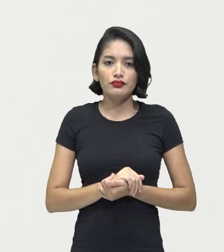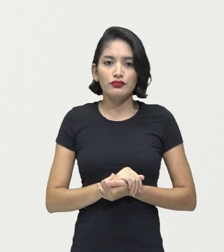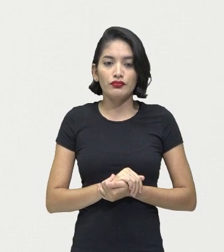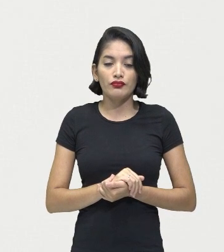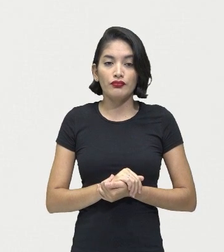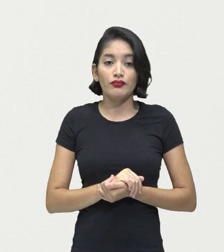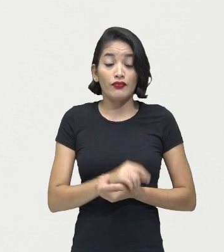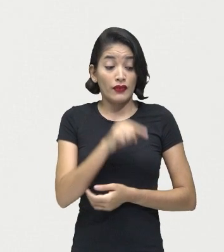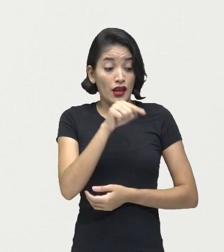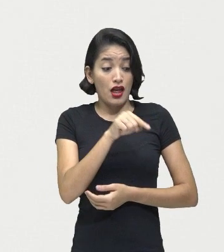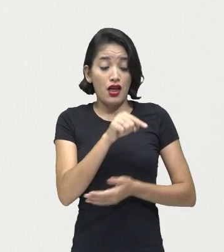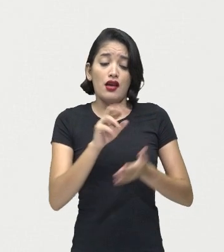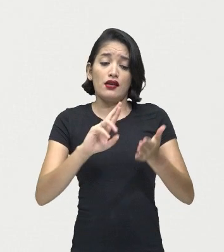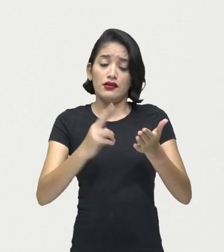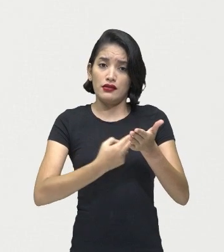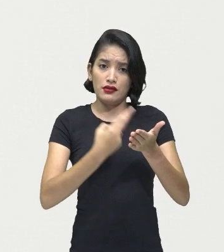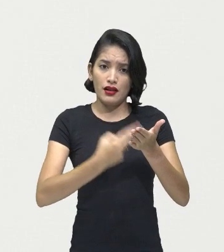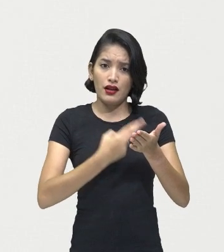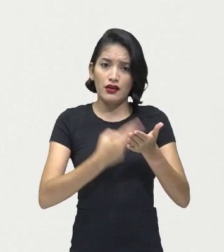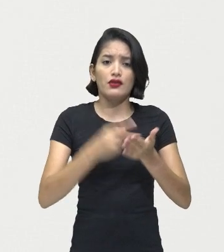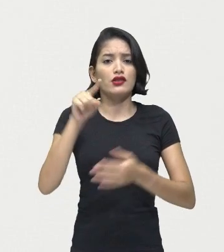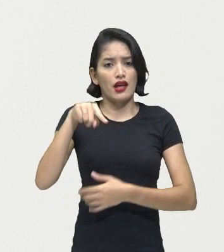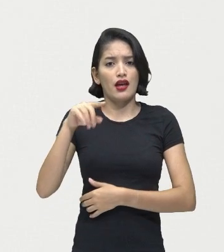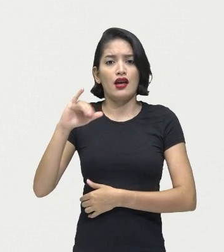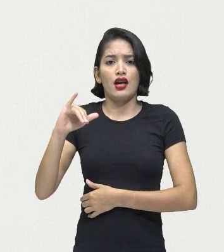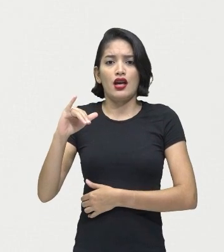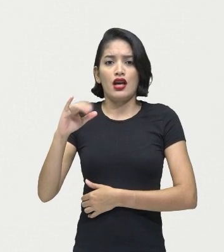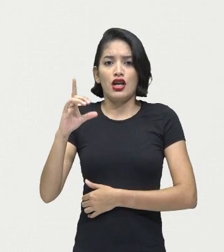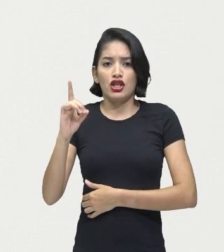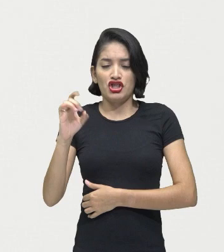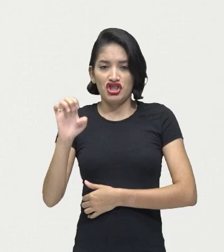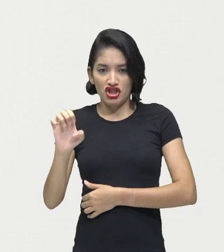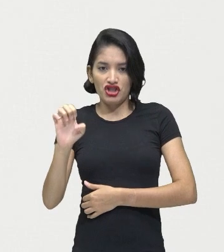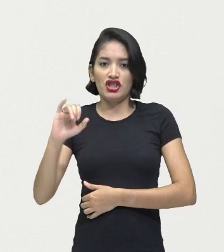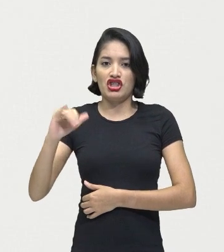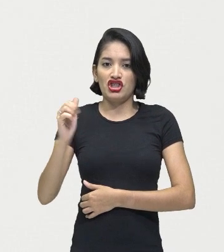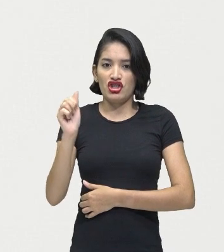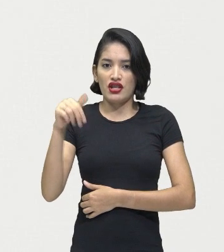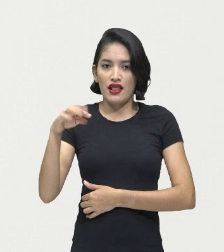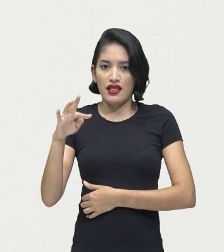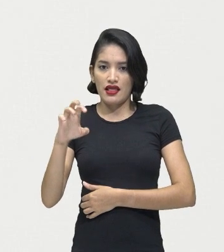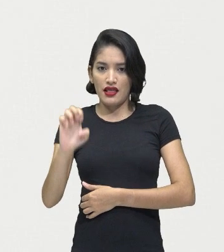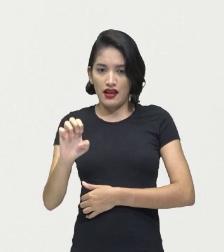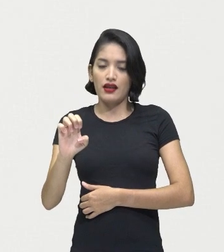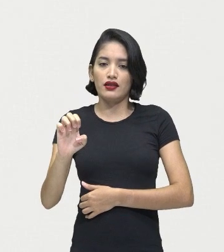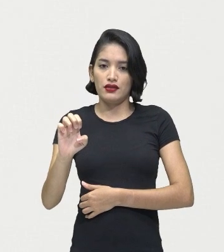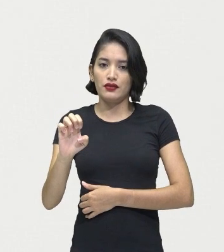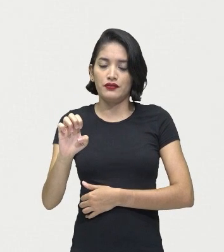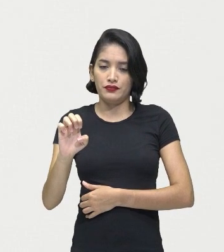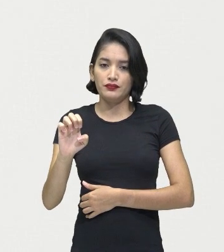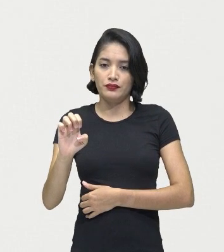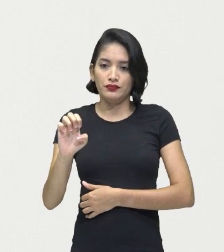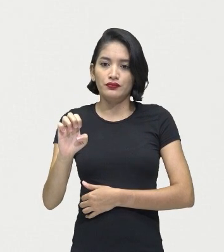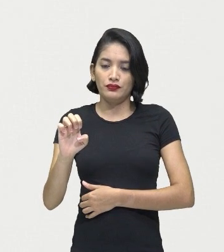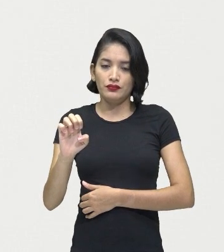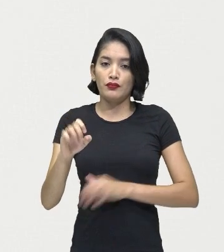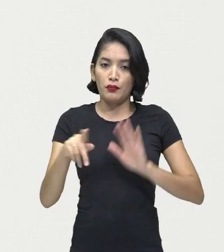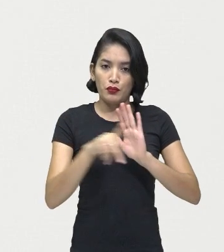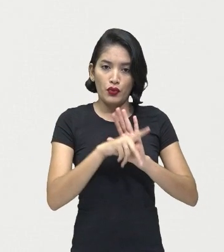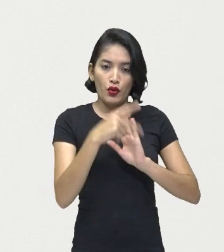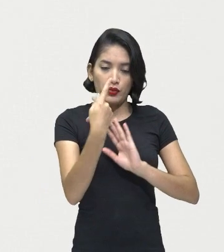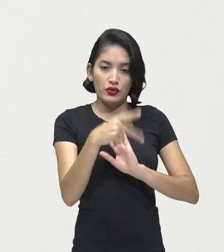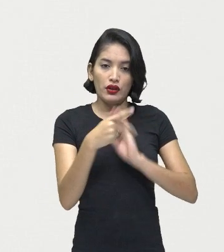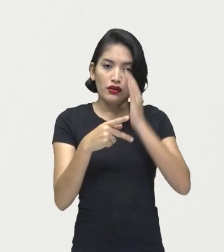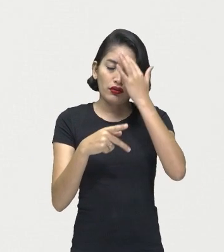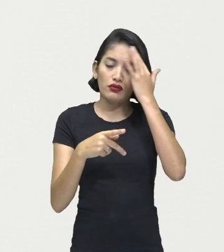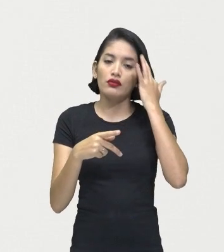Esta revista é de Janete. Então, observe aqui, ó, de posse. De posse de quem? De Janete. A